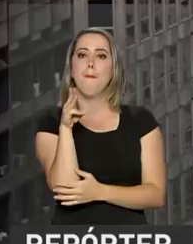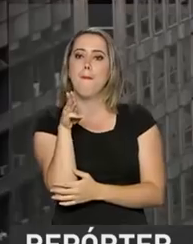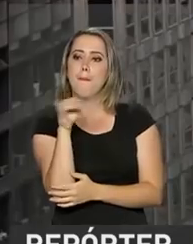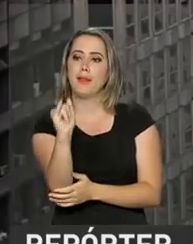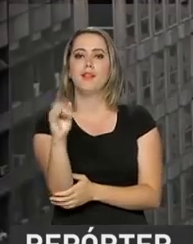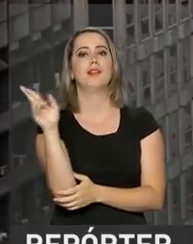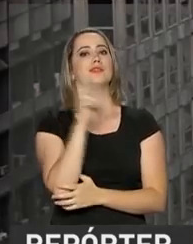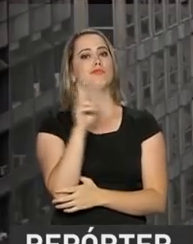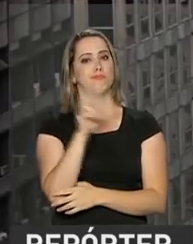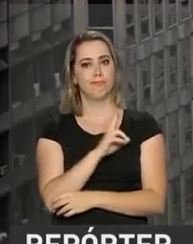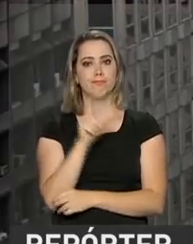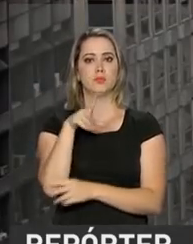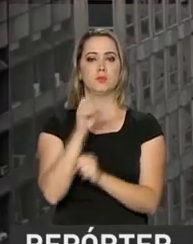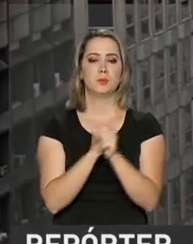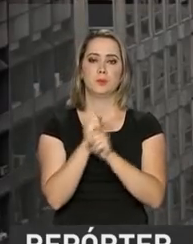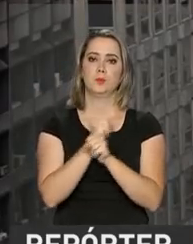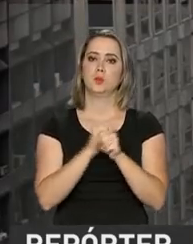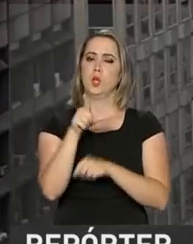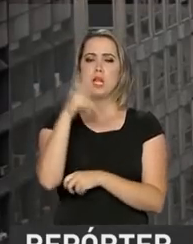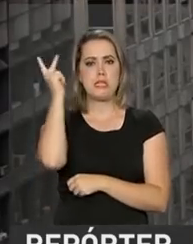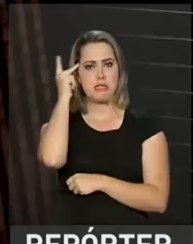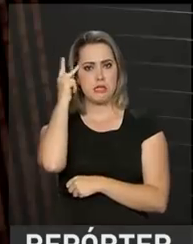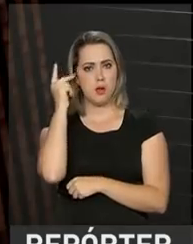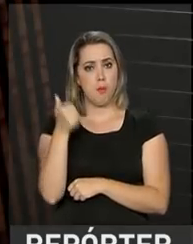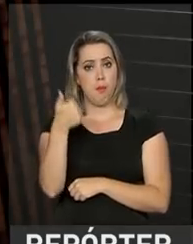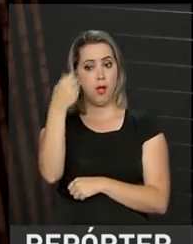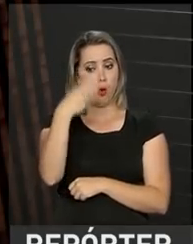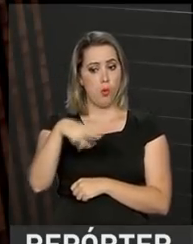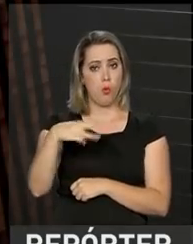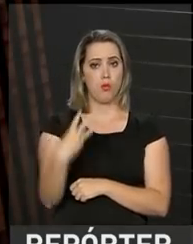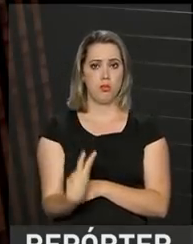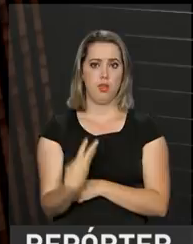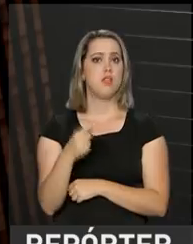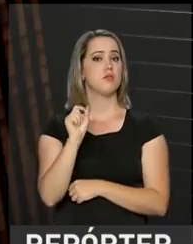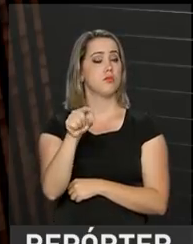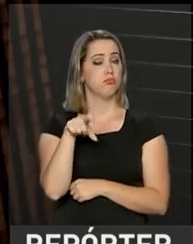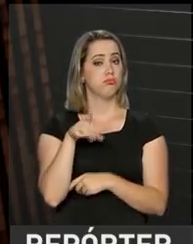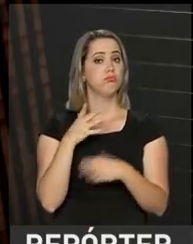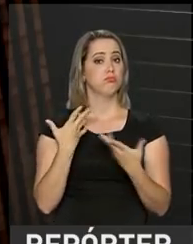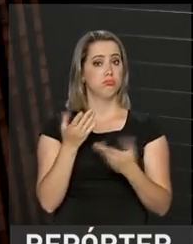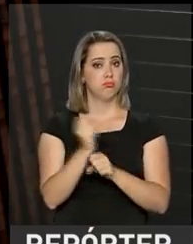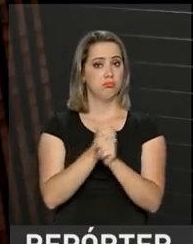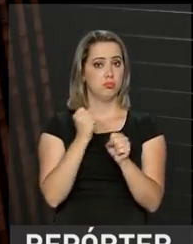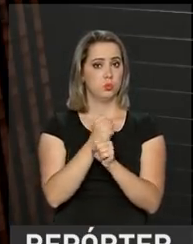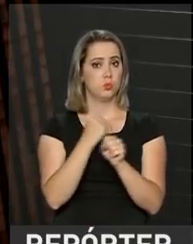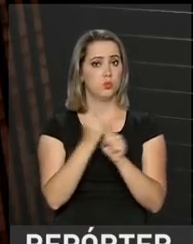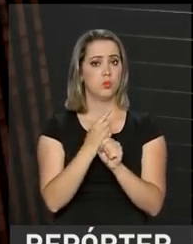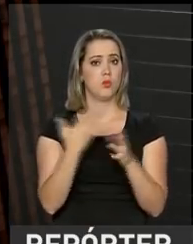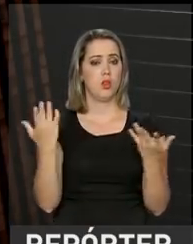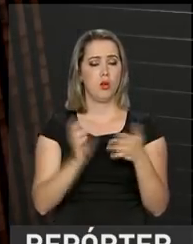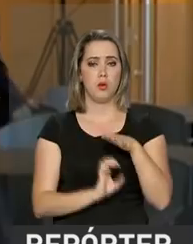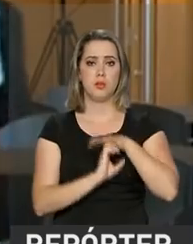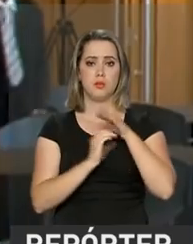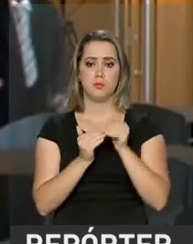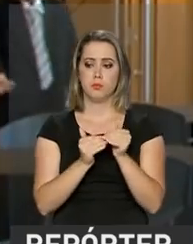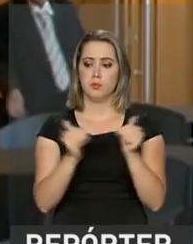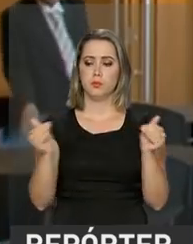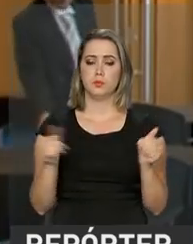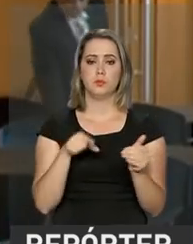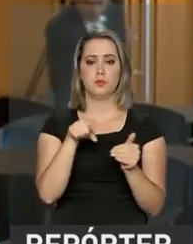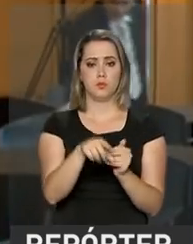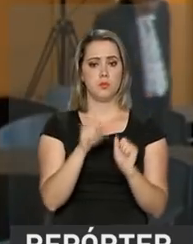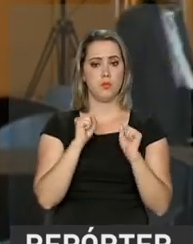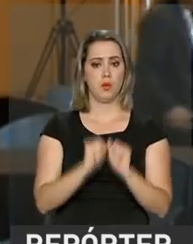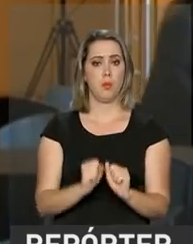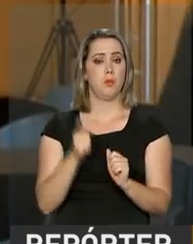o estado de são paulo tem um texto desse mercado e as empresas trabalham para ampliar ainda mais essa participação uma das formas